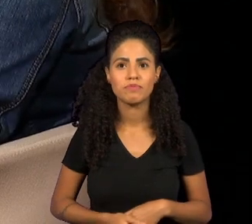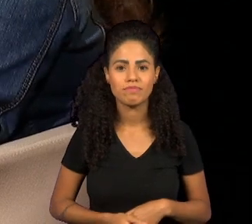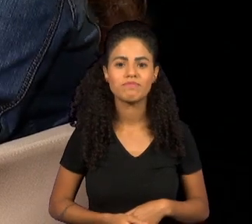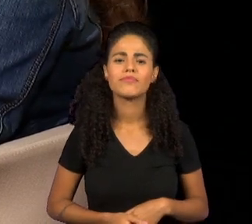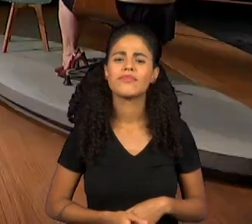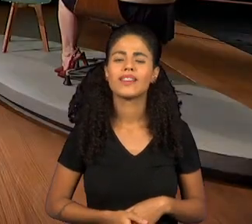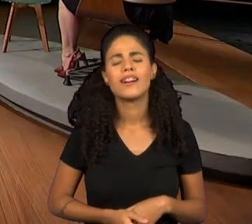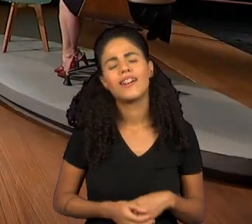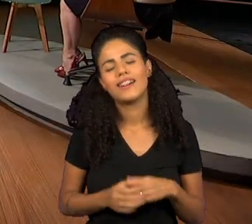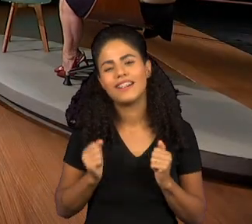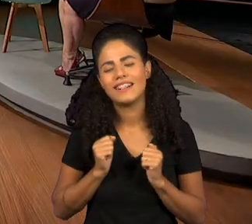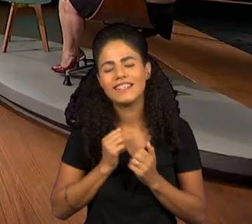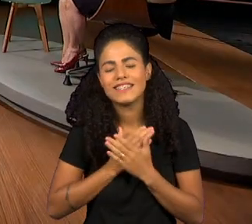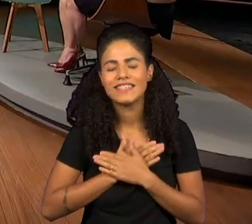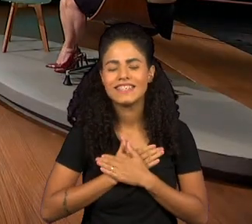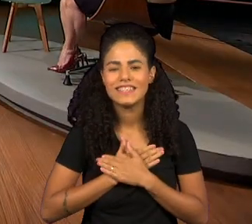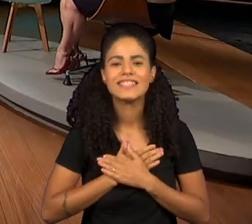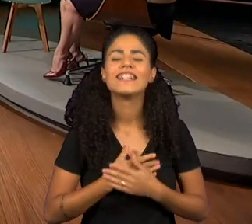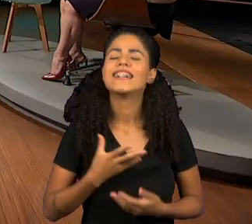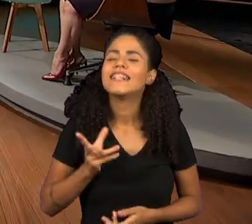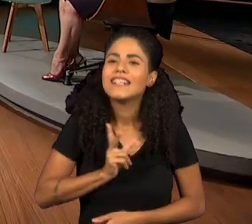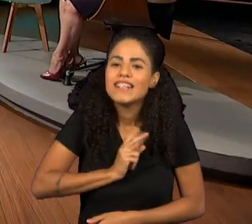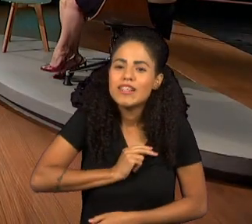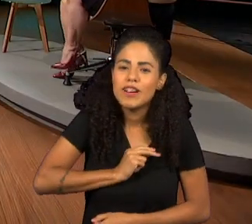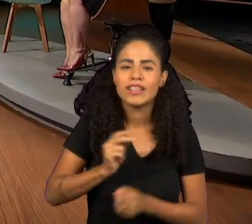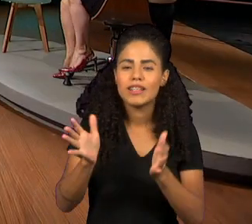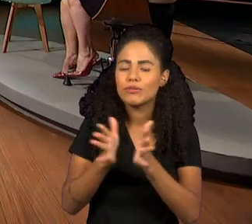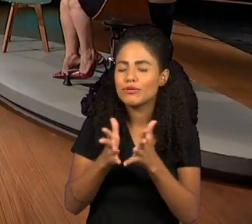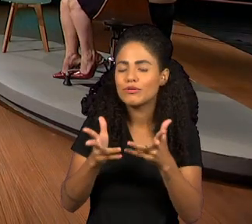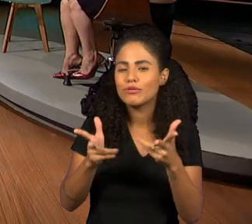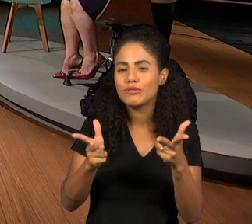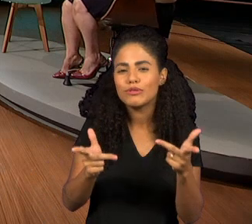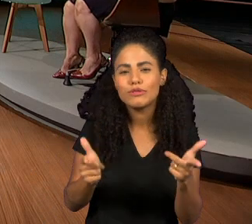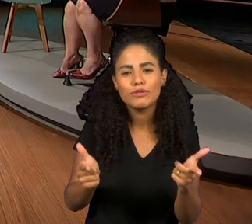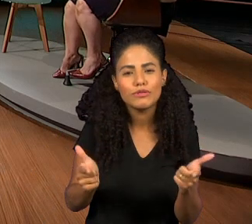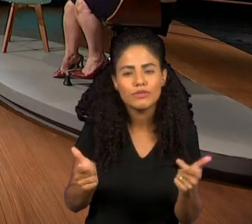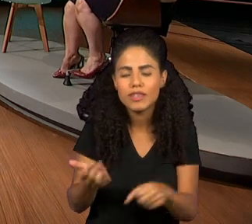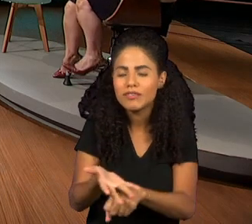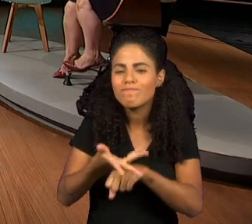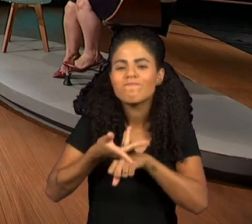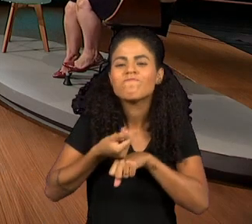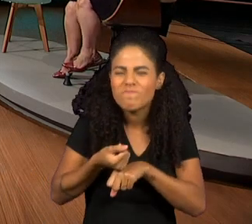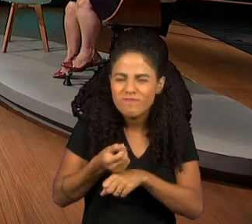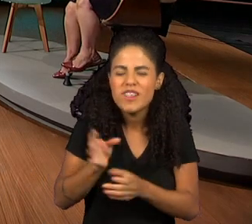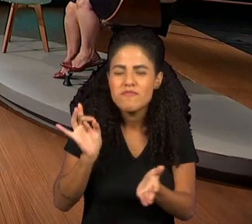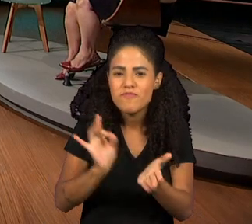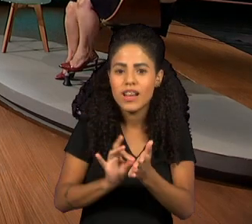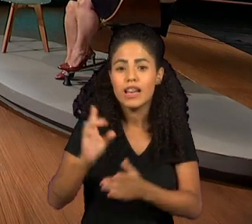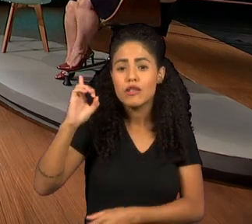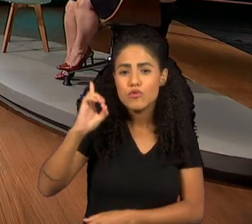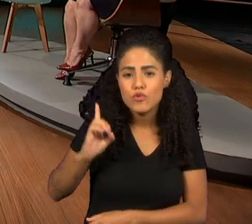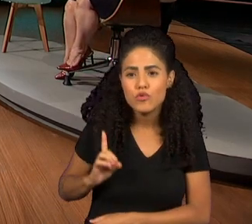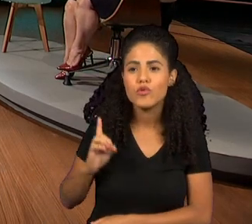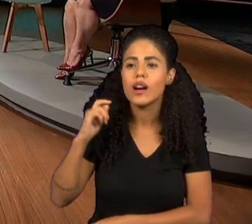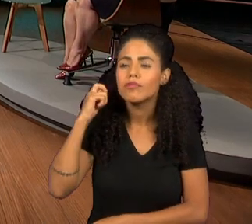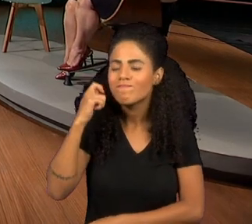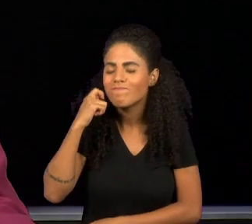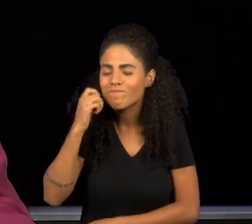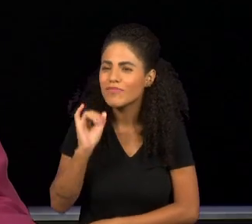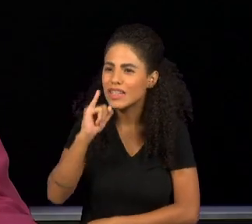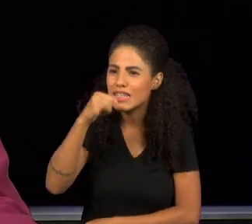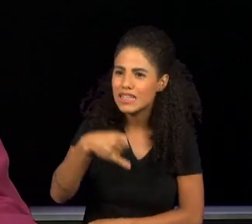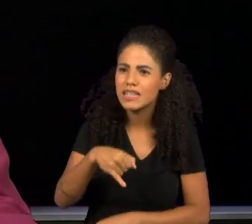Bonito depoimento. Nossa, o Nelson, gente, é um talento de diretor, de autor. Ele